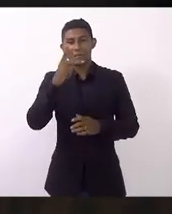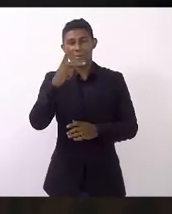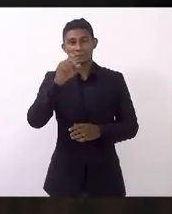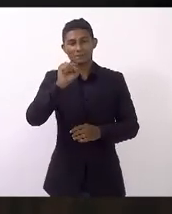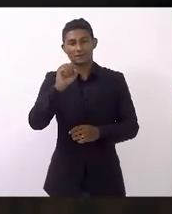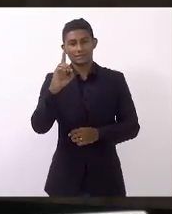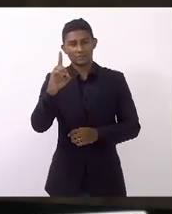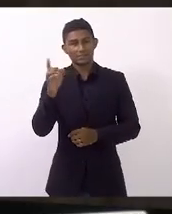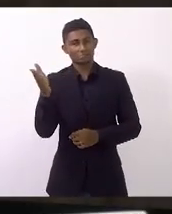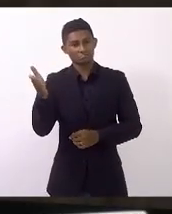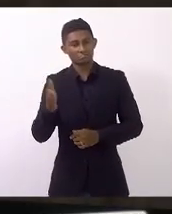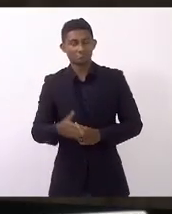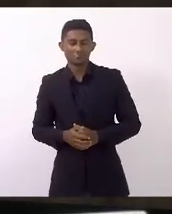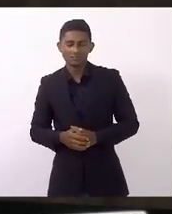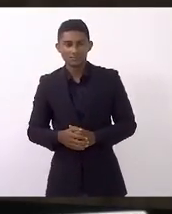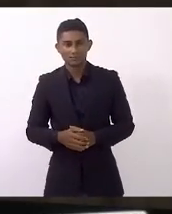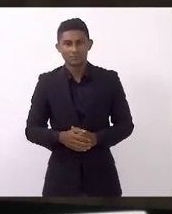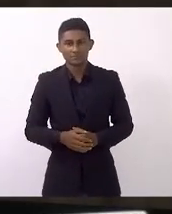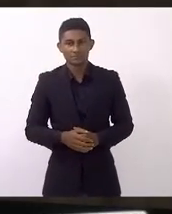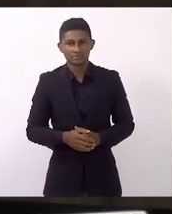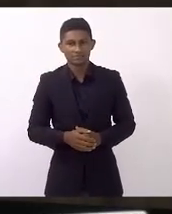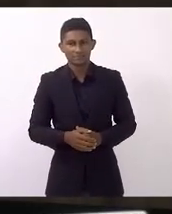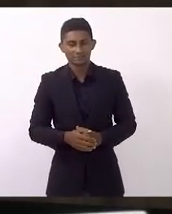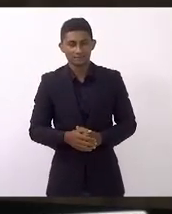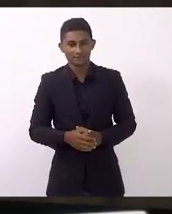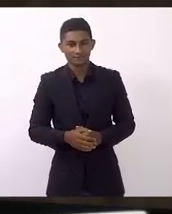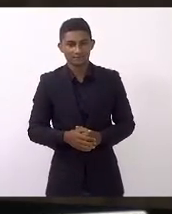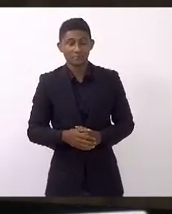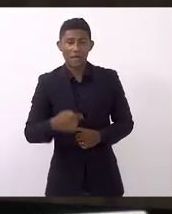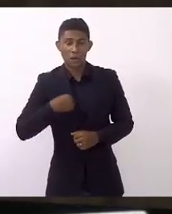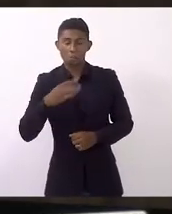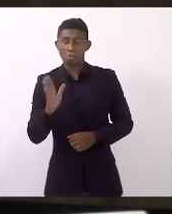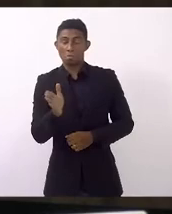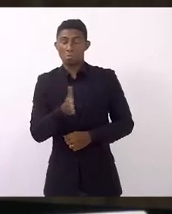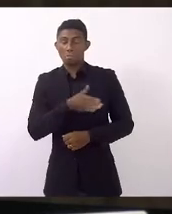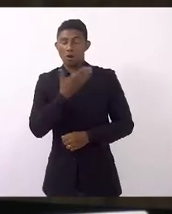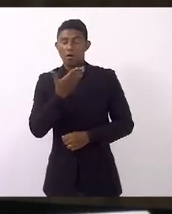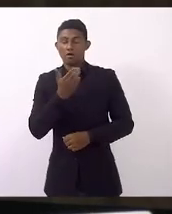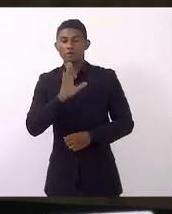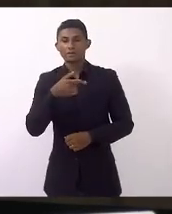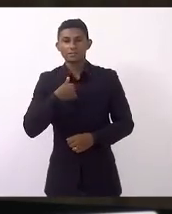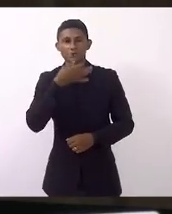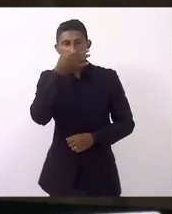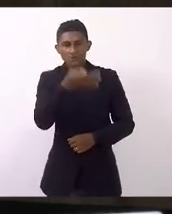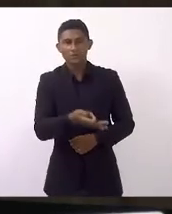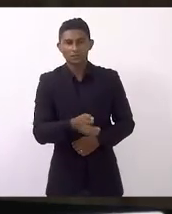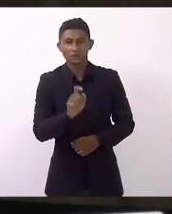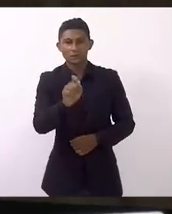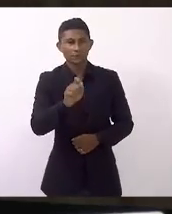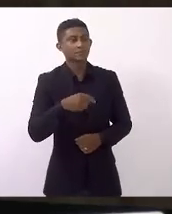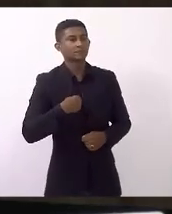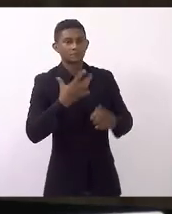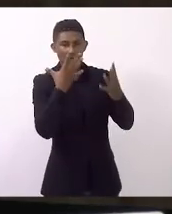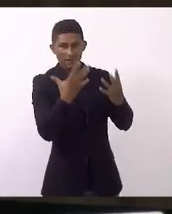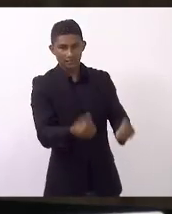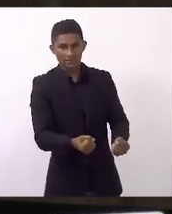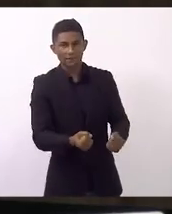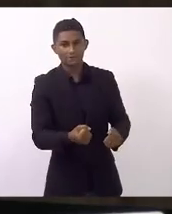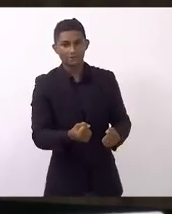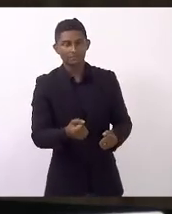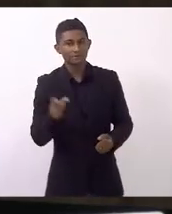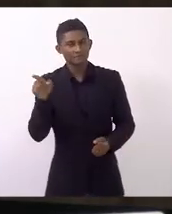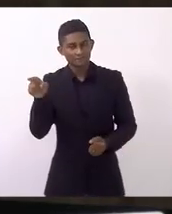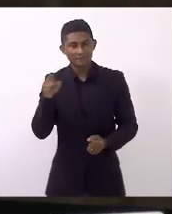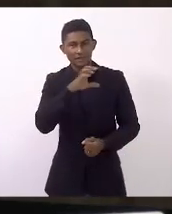enfim, eu vou, ainda que surpreso, eu vou dar o parecer no mérito favorável nos termos do